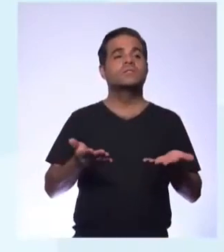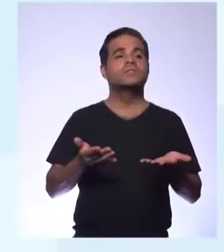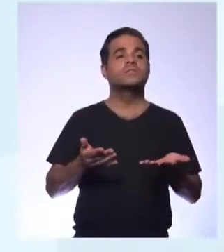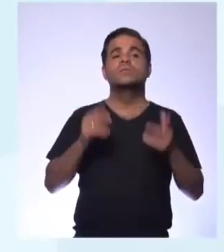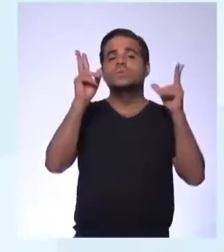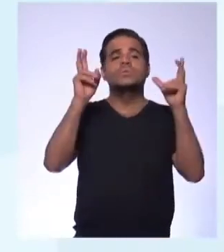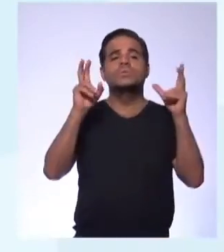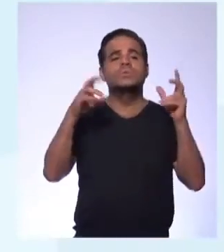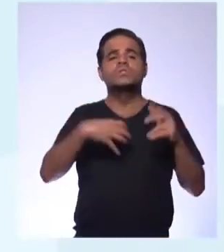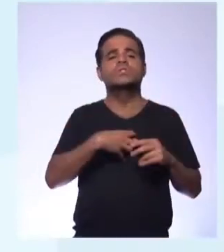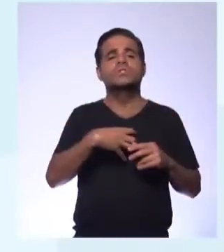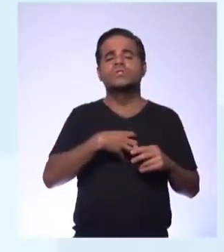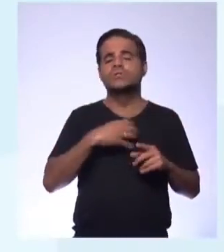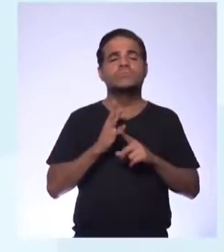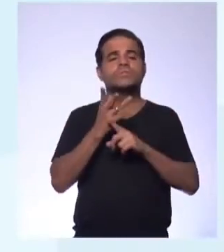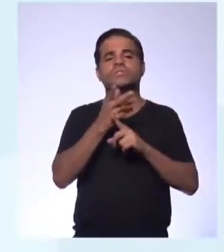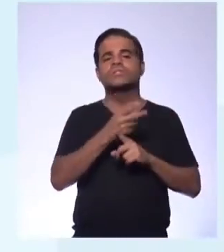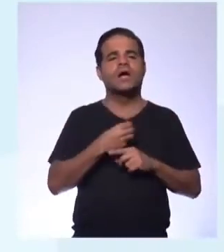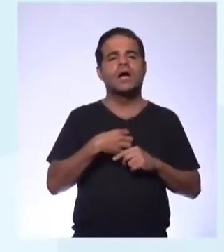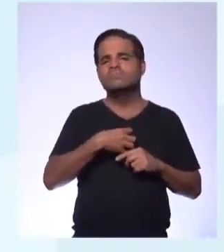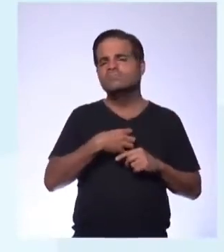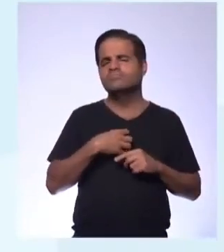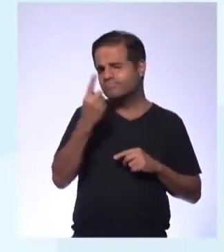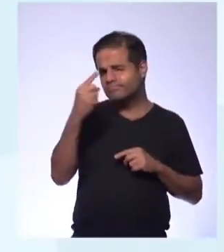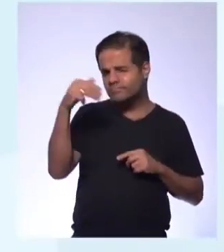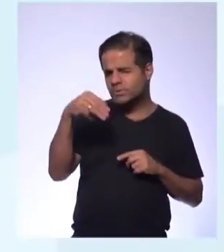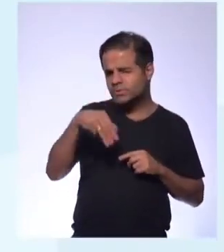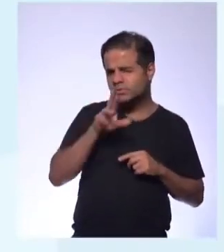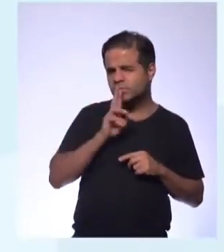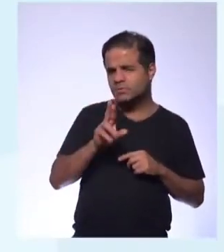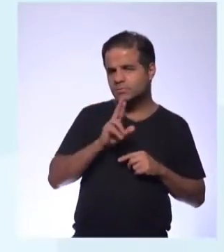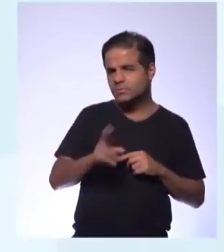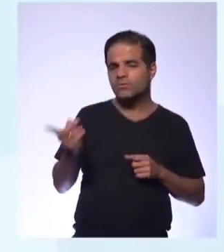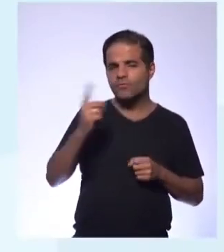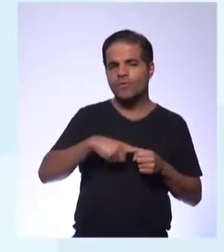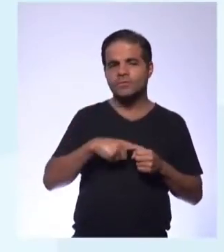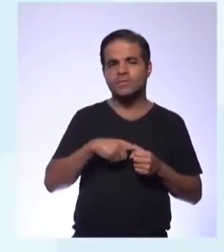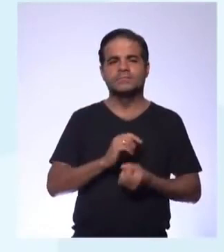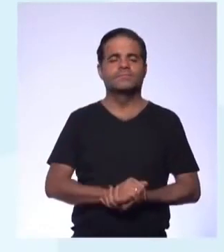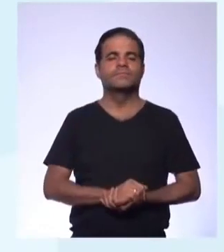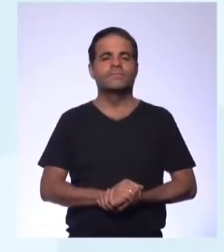os tipos de arte? 1 minuto para responder e a gente já volta.